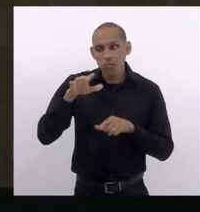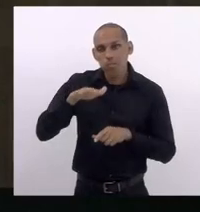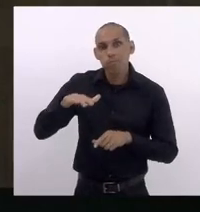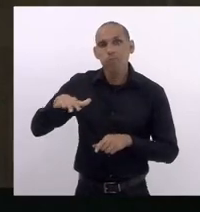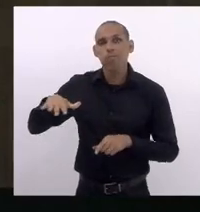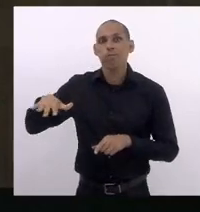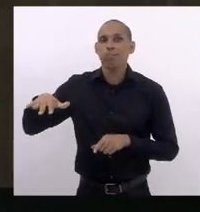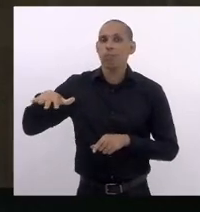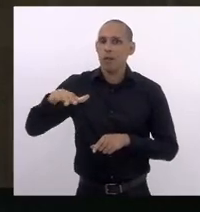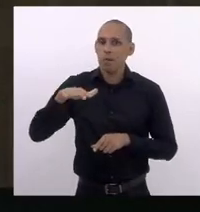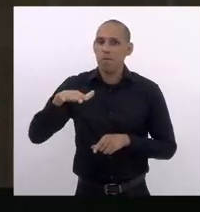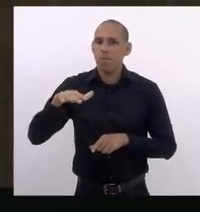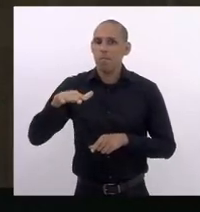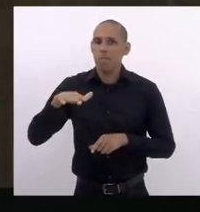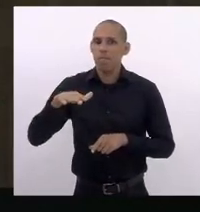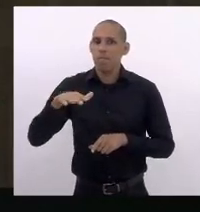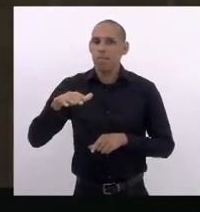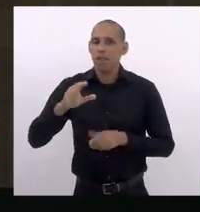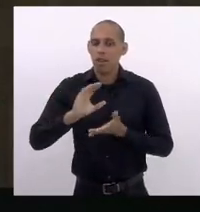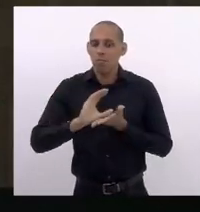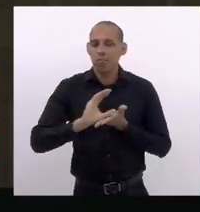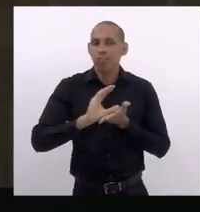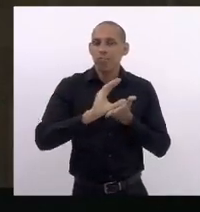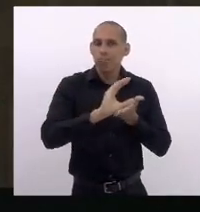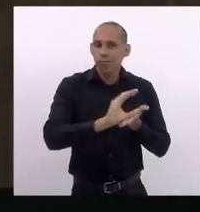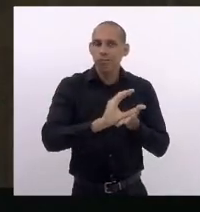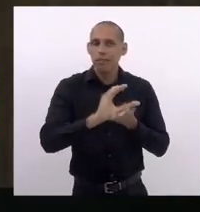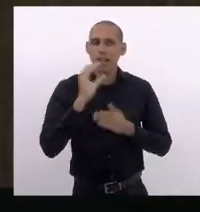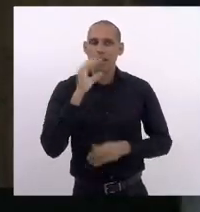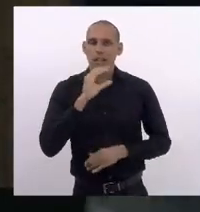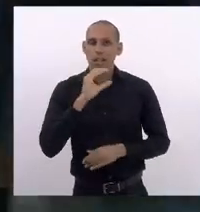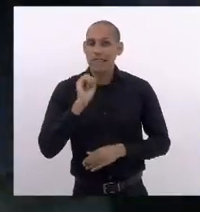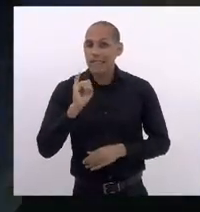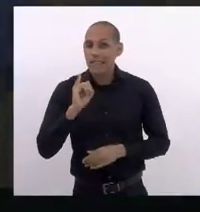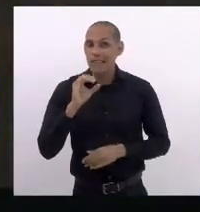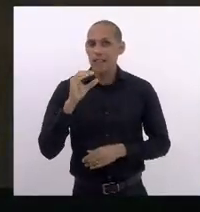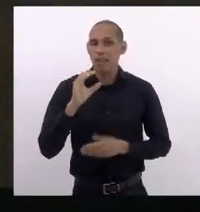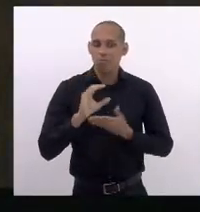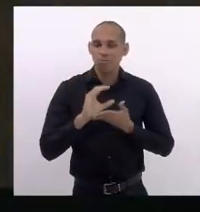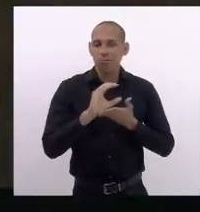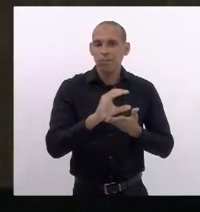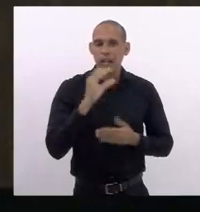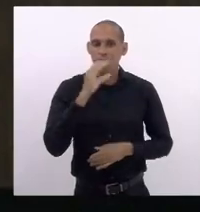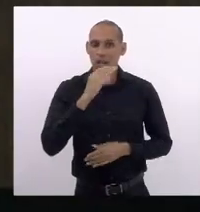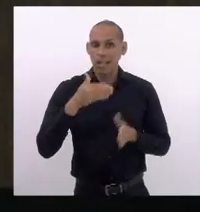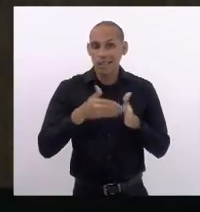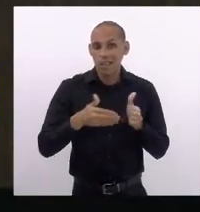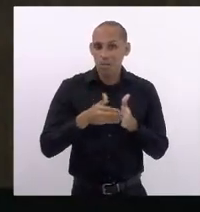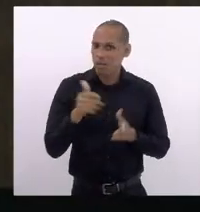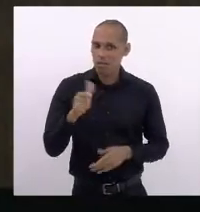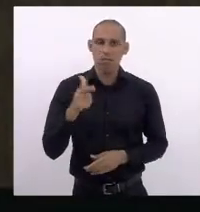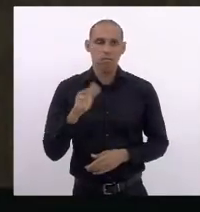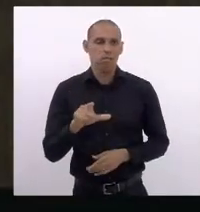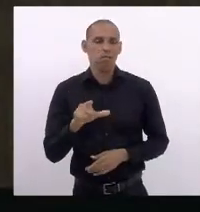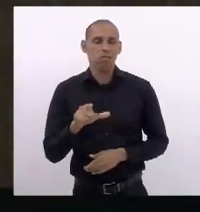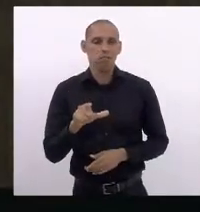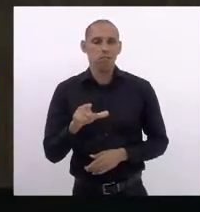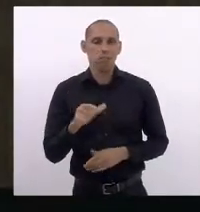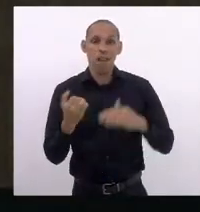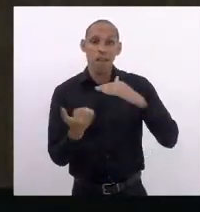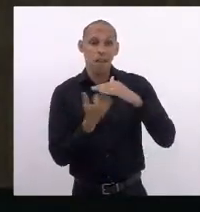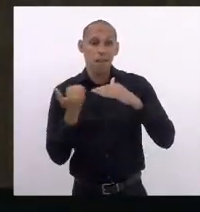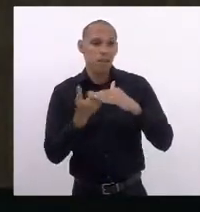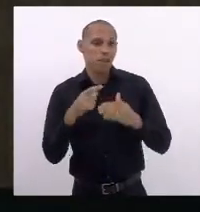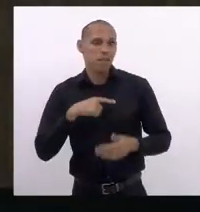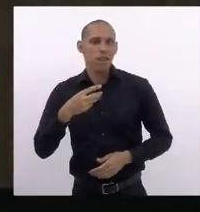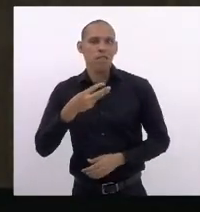para esses empréstimos emergenciais. Por quê? Porque se para esses empréstimos emergenciais não houver um limite de valor e uma empresa que